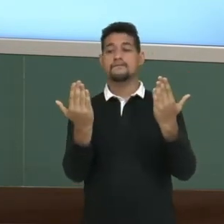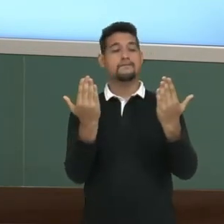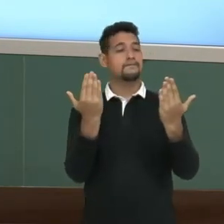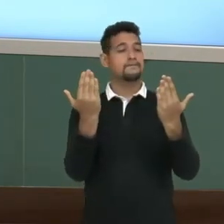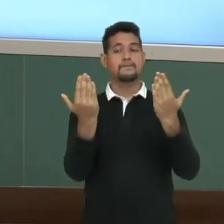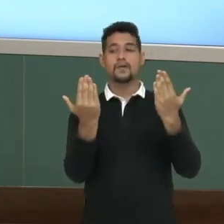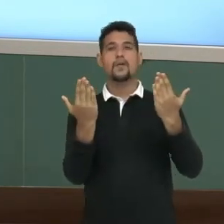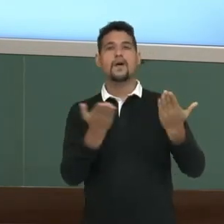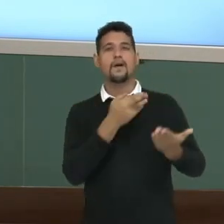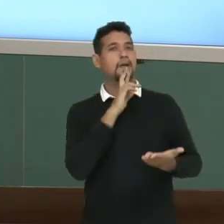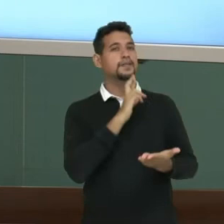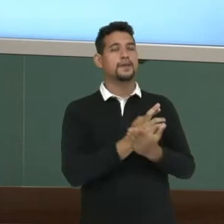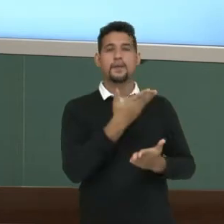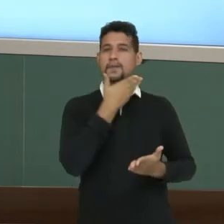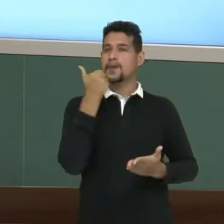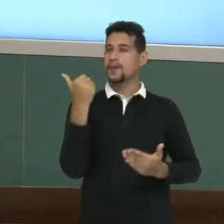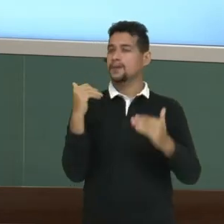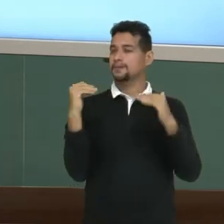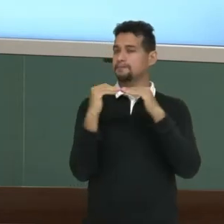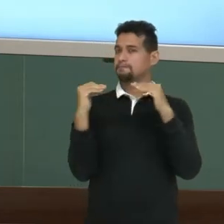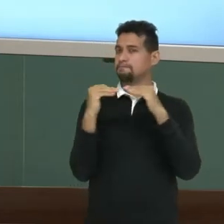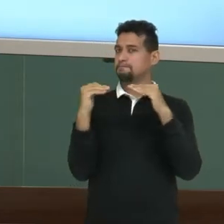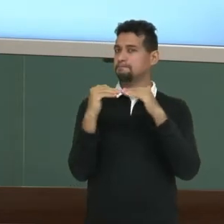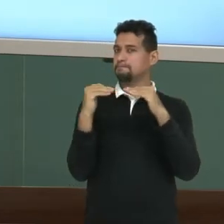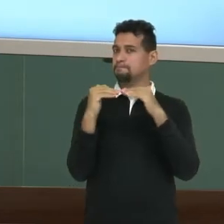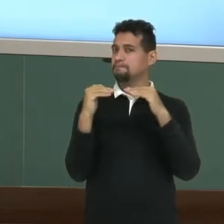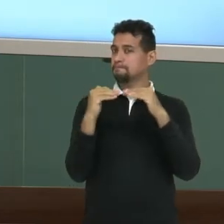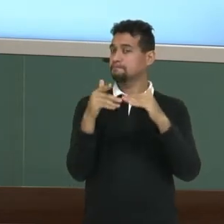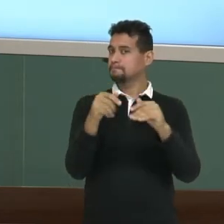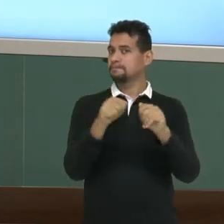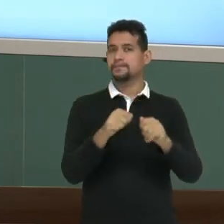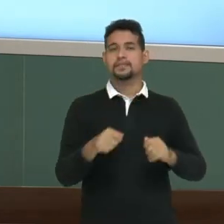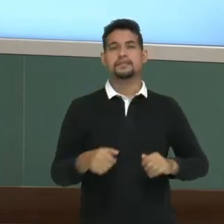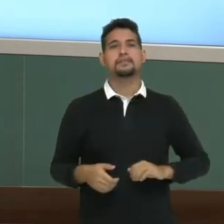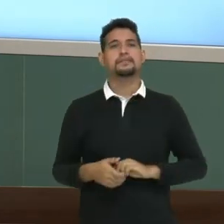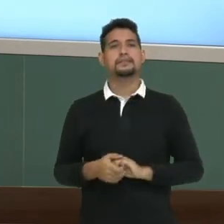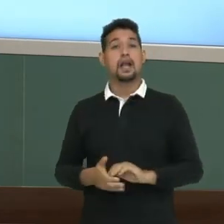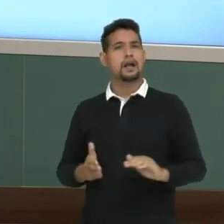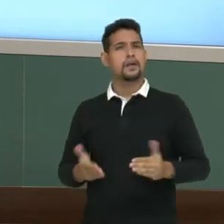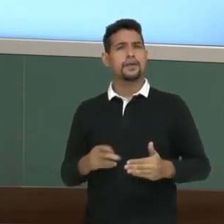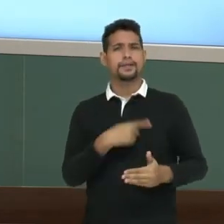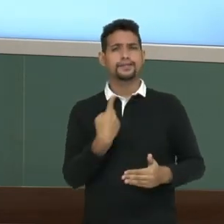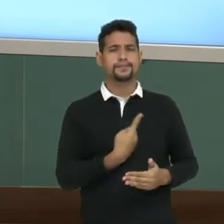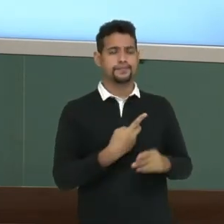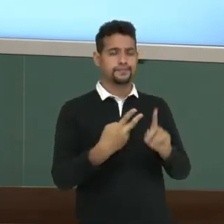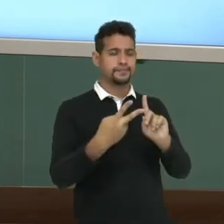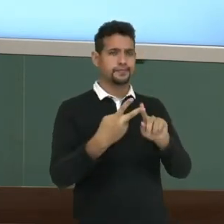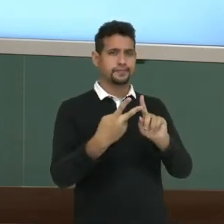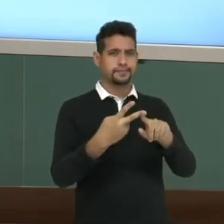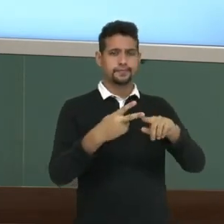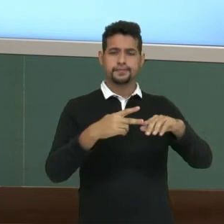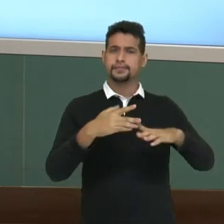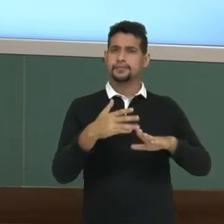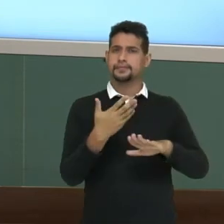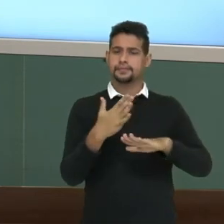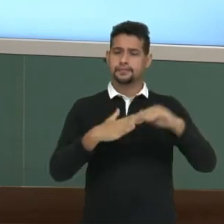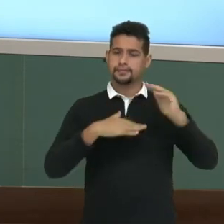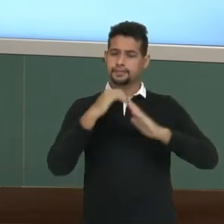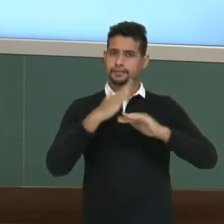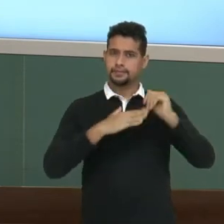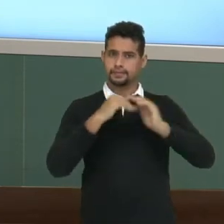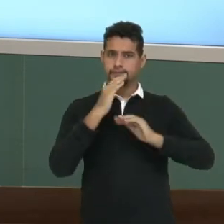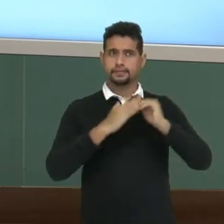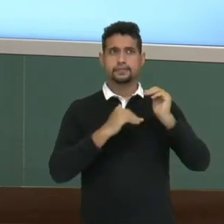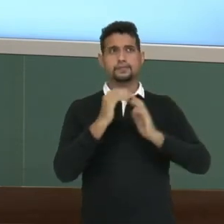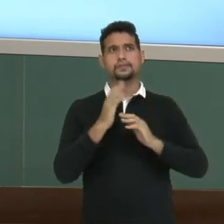vai se adequar à resolução que você fez. Vamos agora para a segunda prática do vídeo.